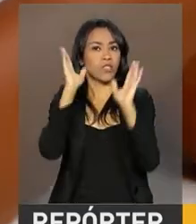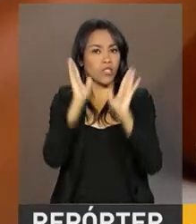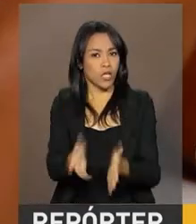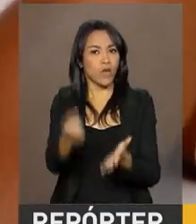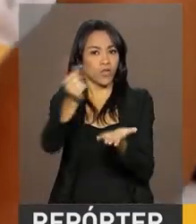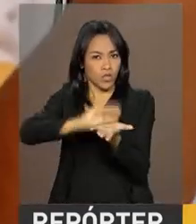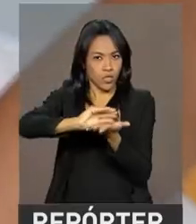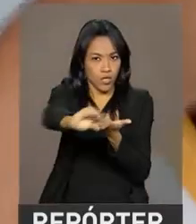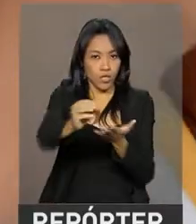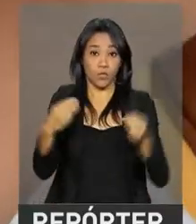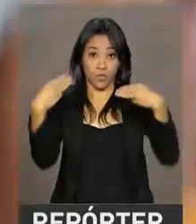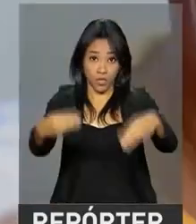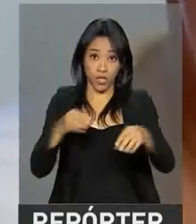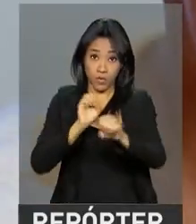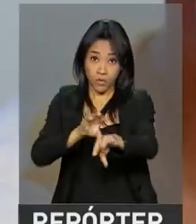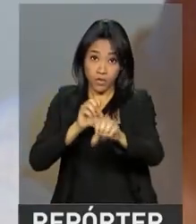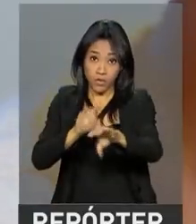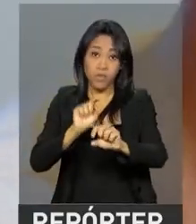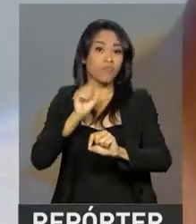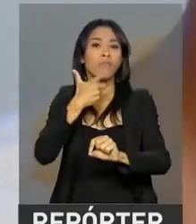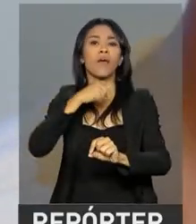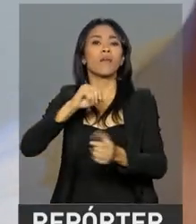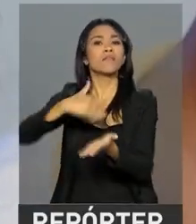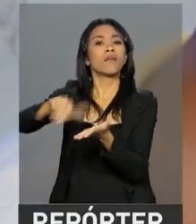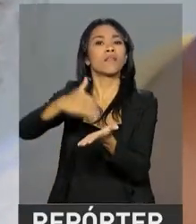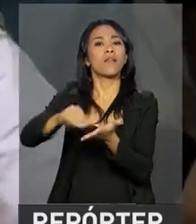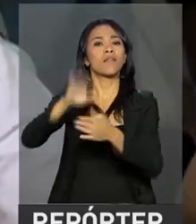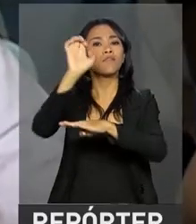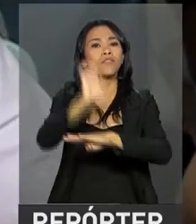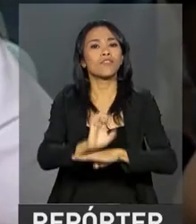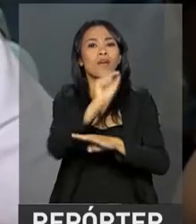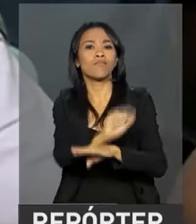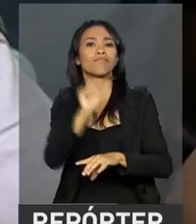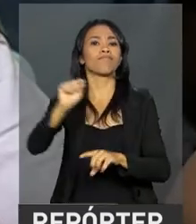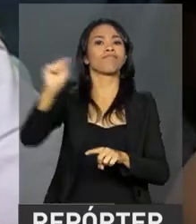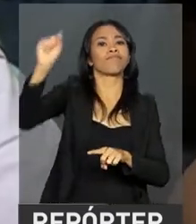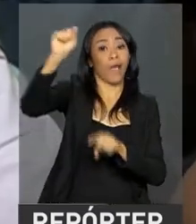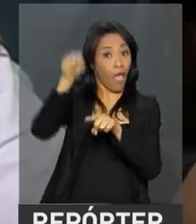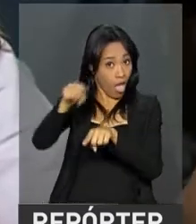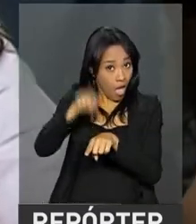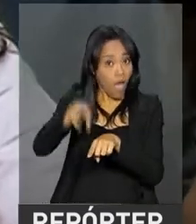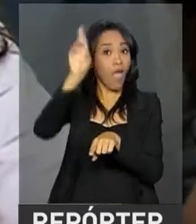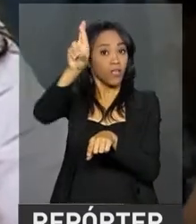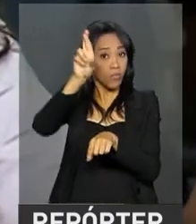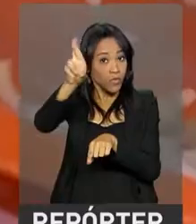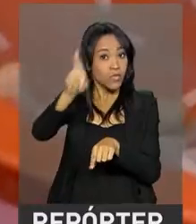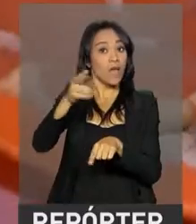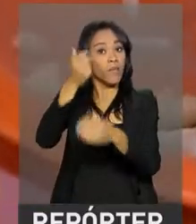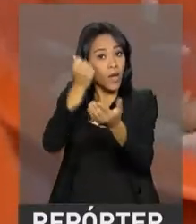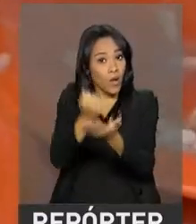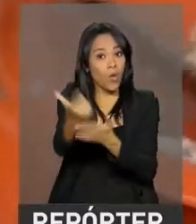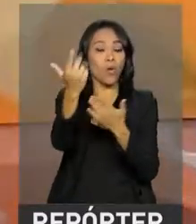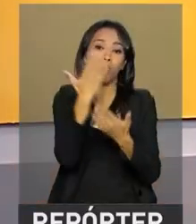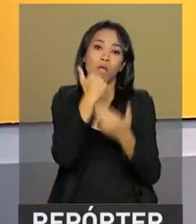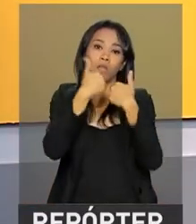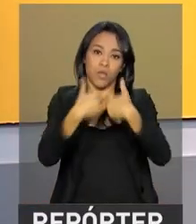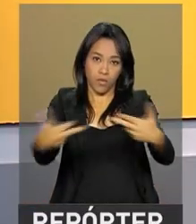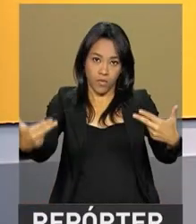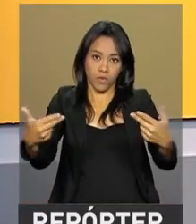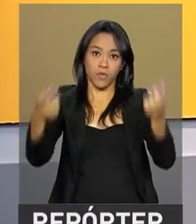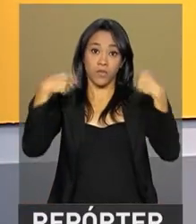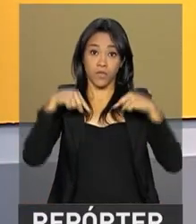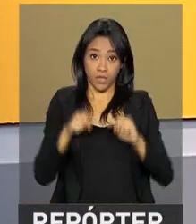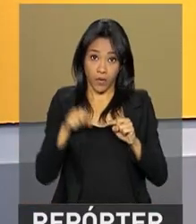da educação para a secretaria de educação que são responsáveis pela compra dos alimentos o